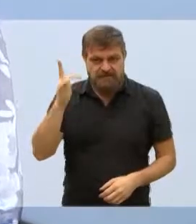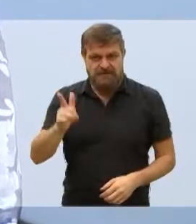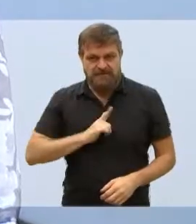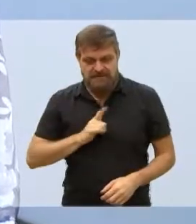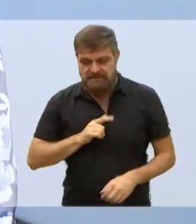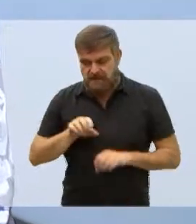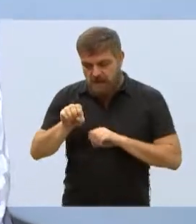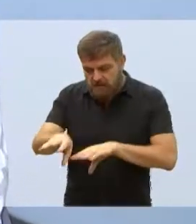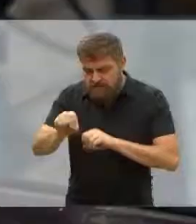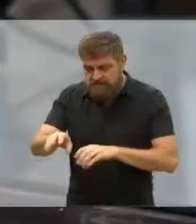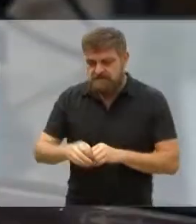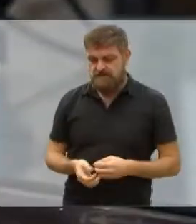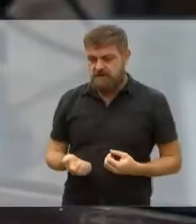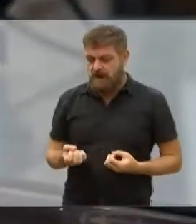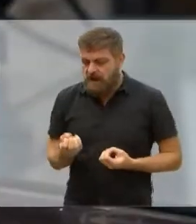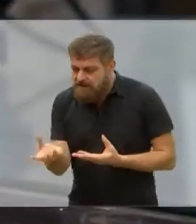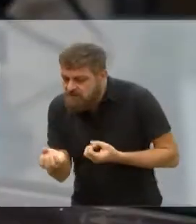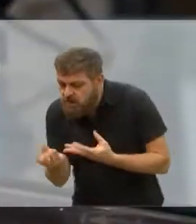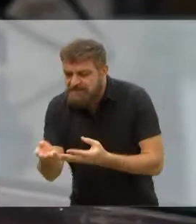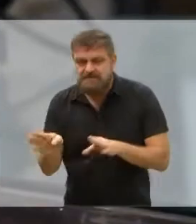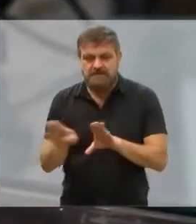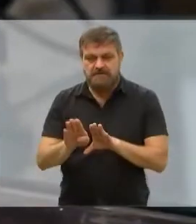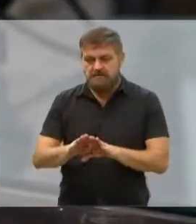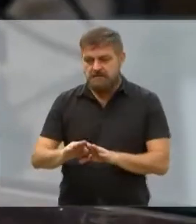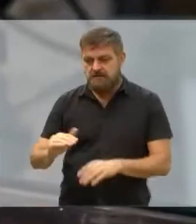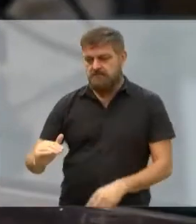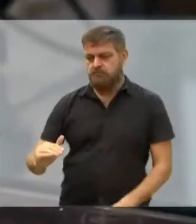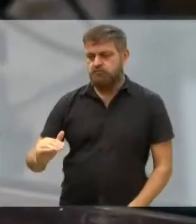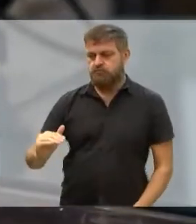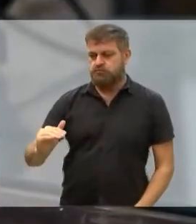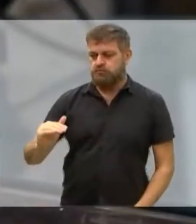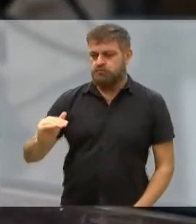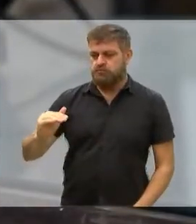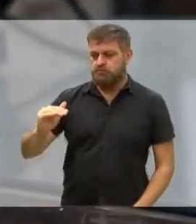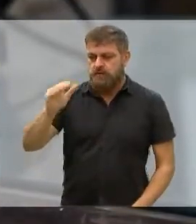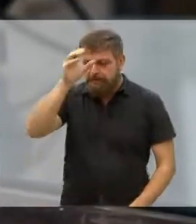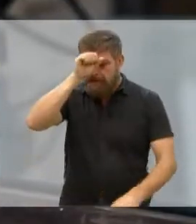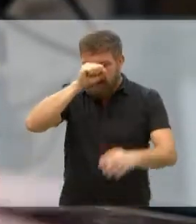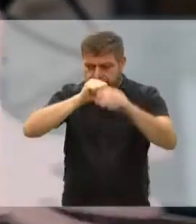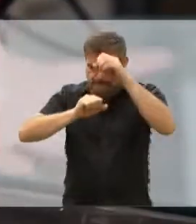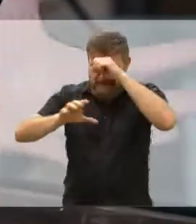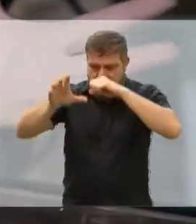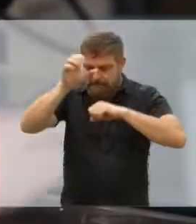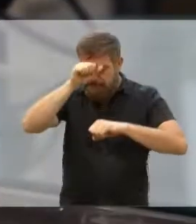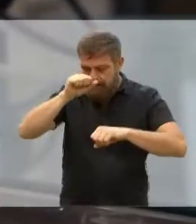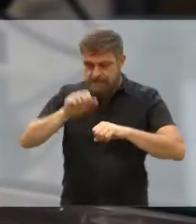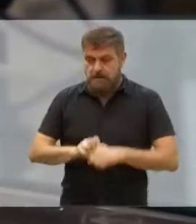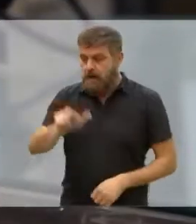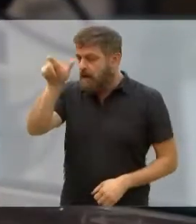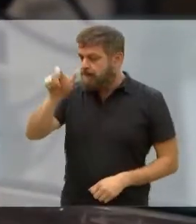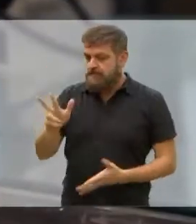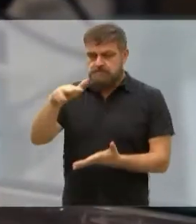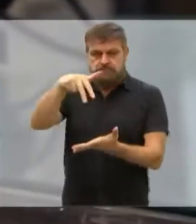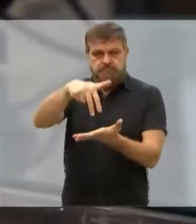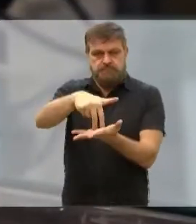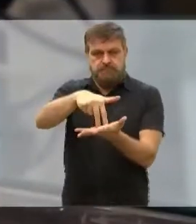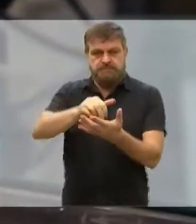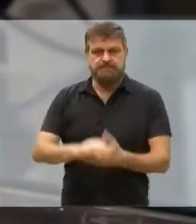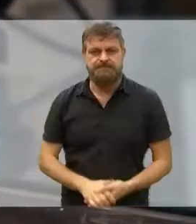eu dou desenvolvimento, eu dou educação, eu dou informação e eles vão crescendo assim, né? Vão se tornando